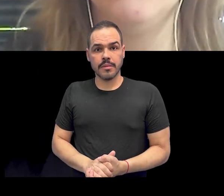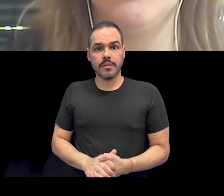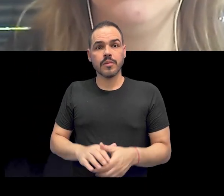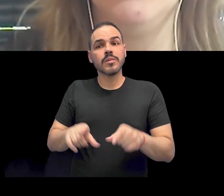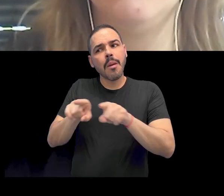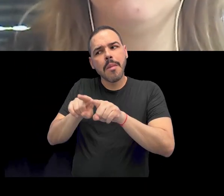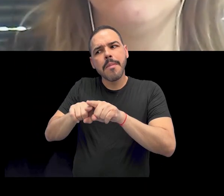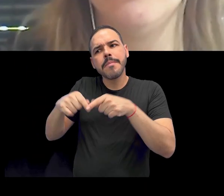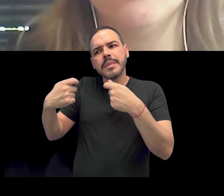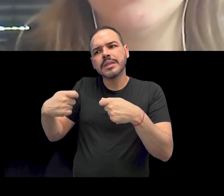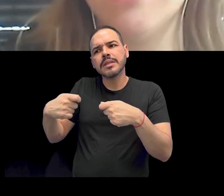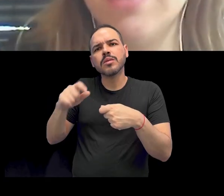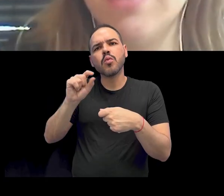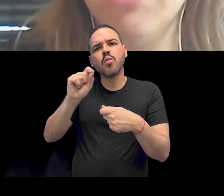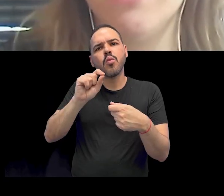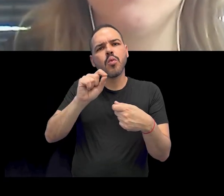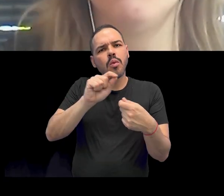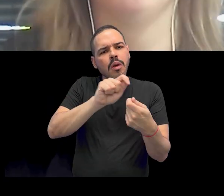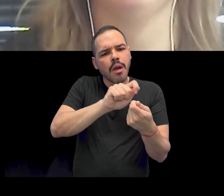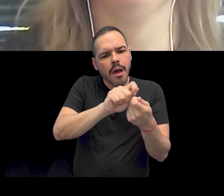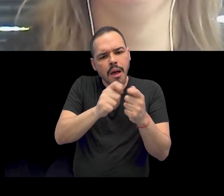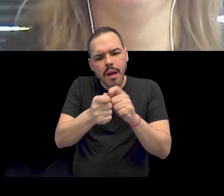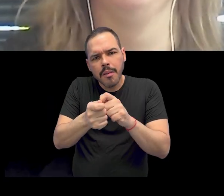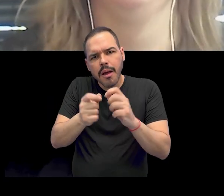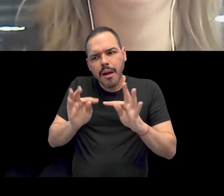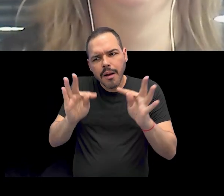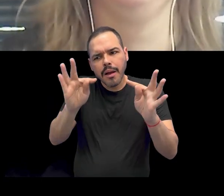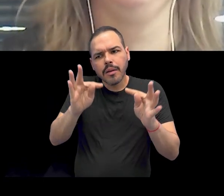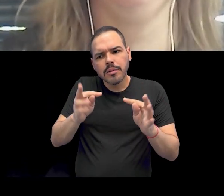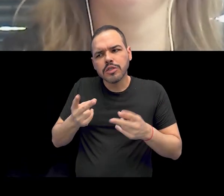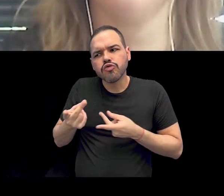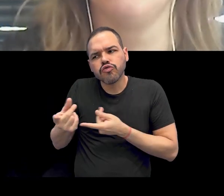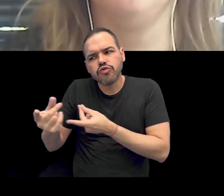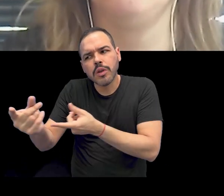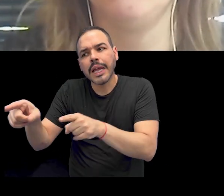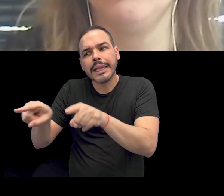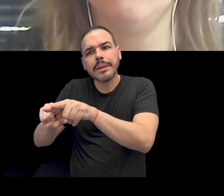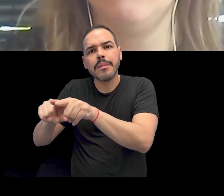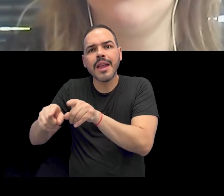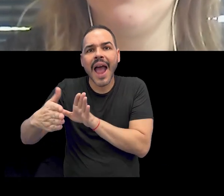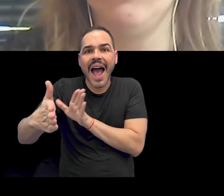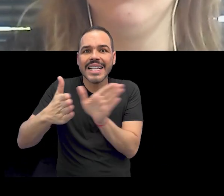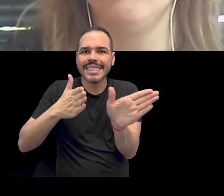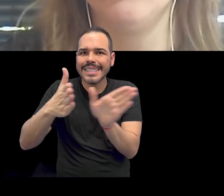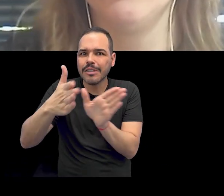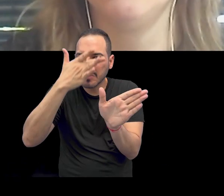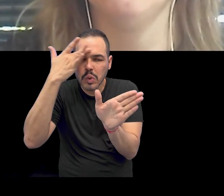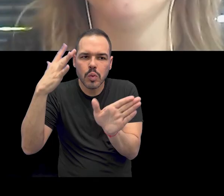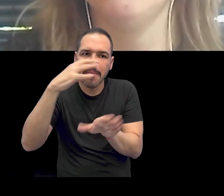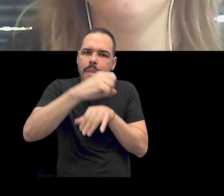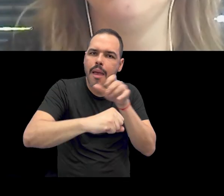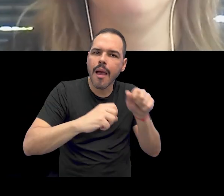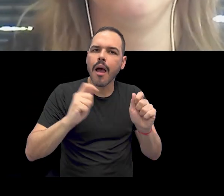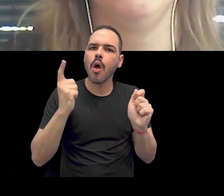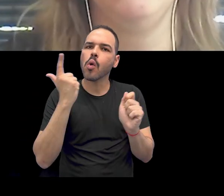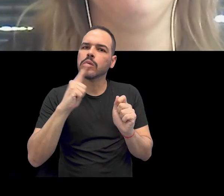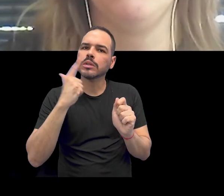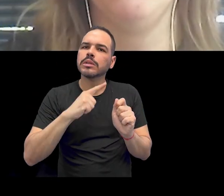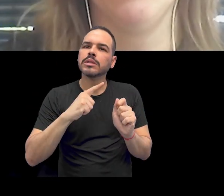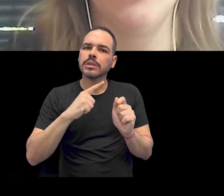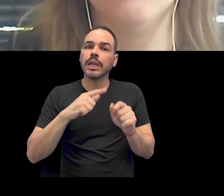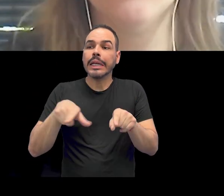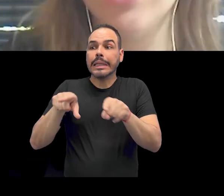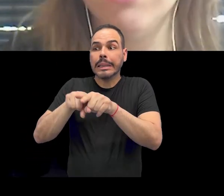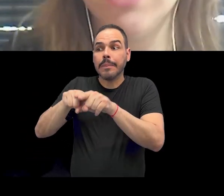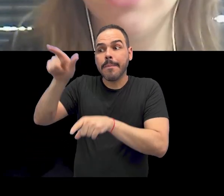durável, né, e tem que ser acessível a essa pessoa. E o usuário, a pessoa que vai fazer uso dessa tecnologia assistiva, ele é a